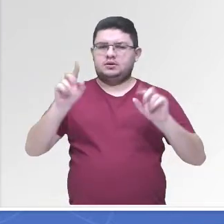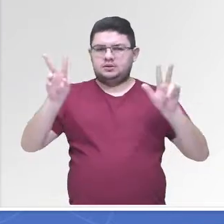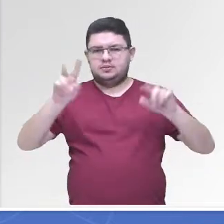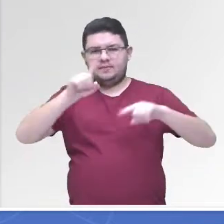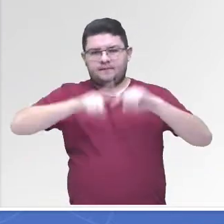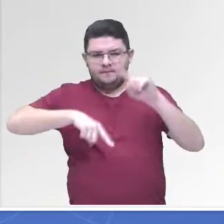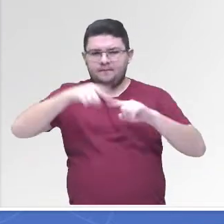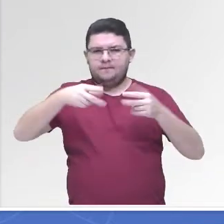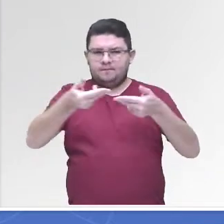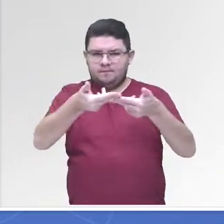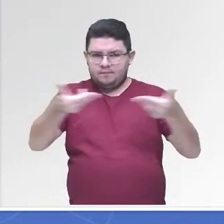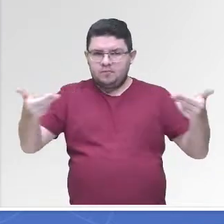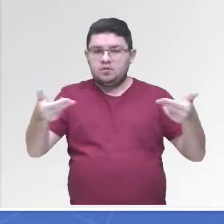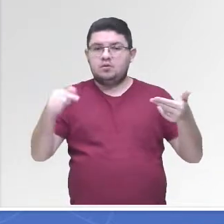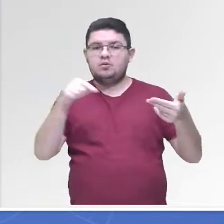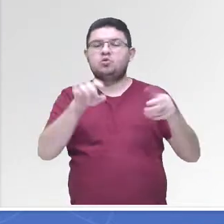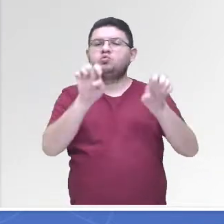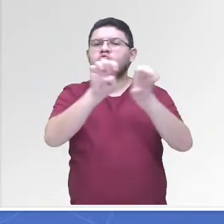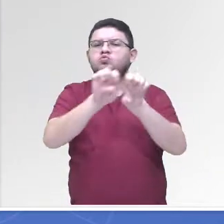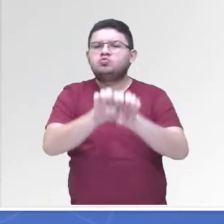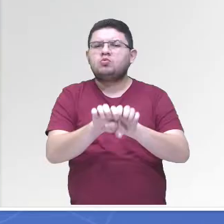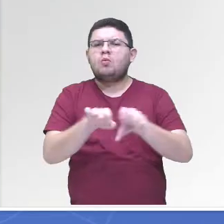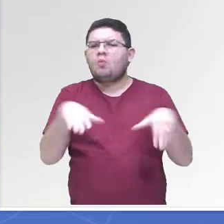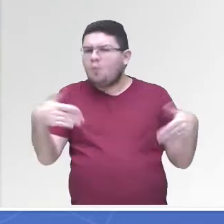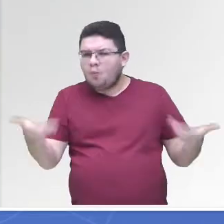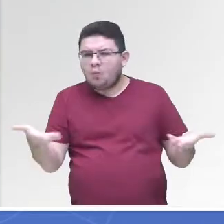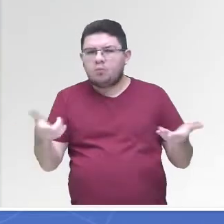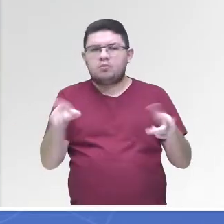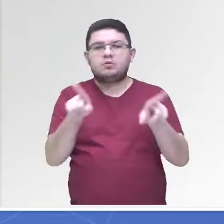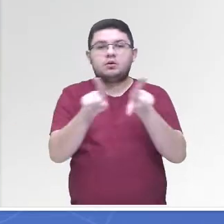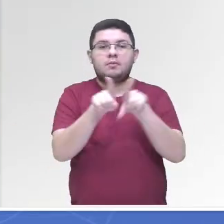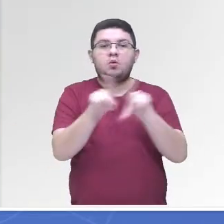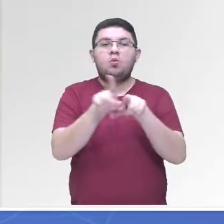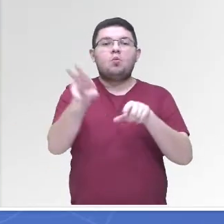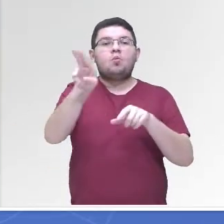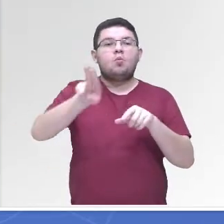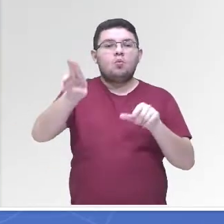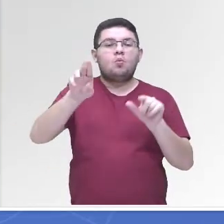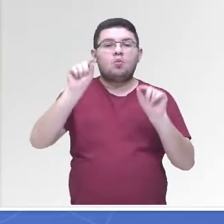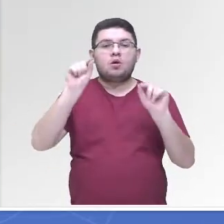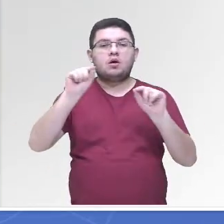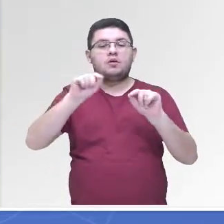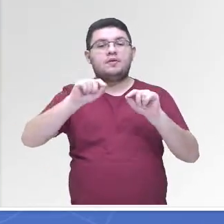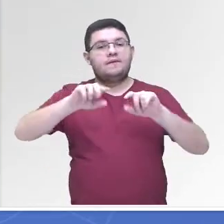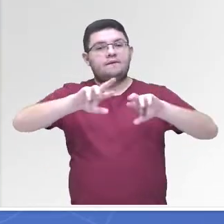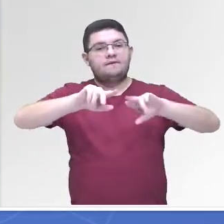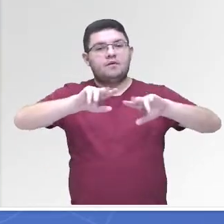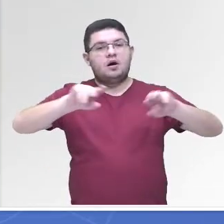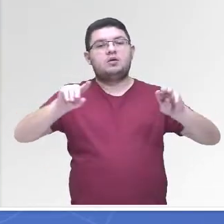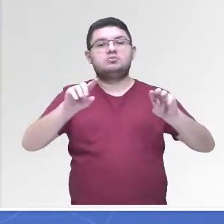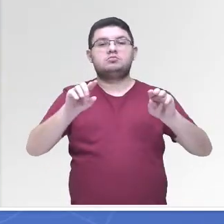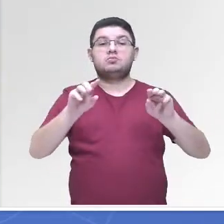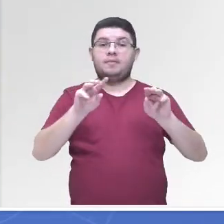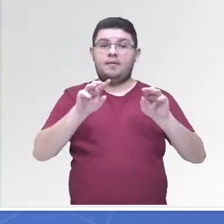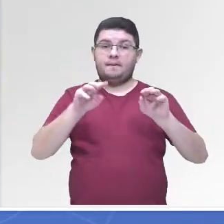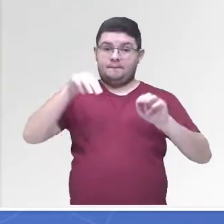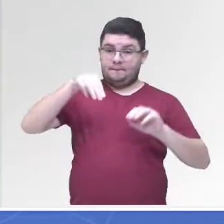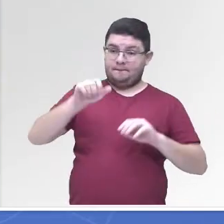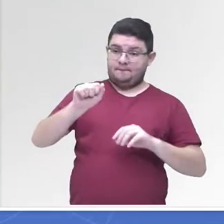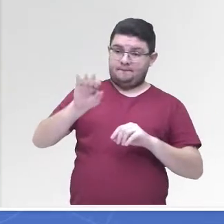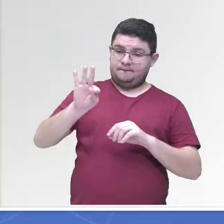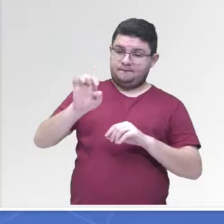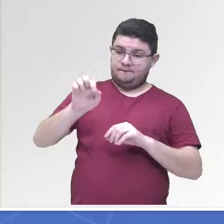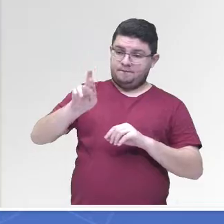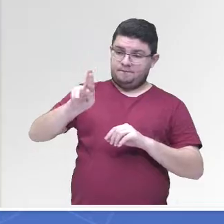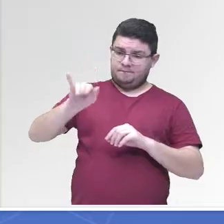suas propriedades e também os usos, o estado físico da matéria e principalmente as mudanças de